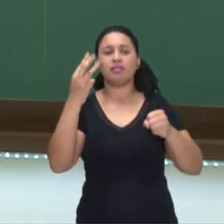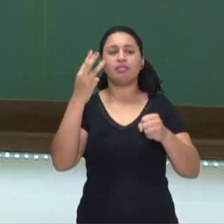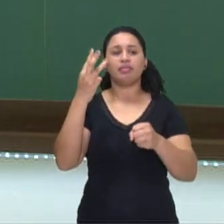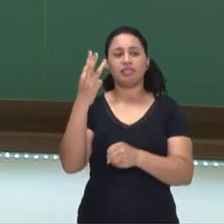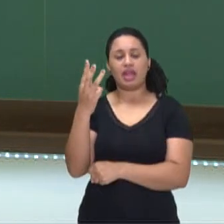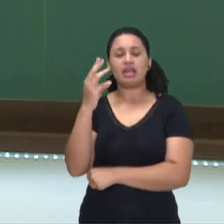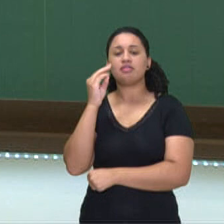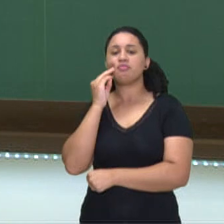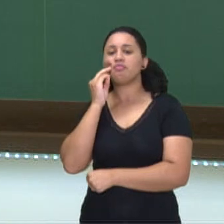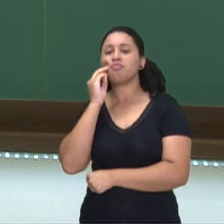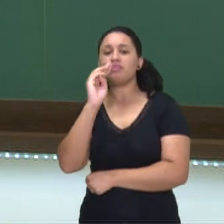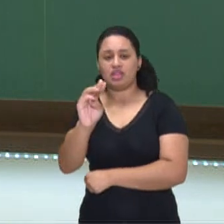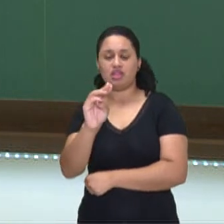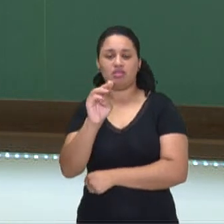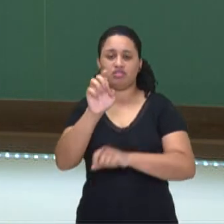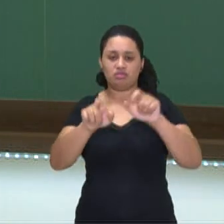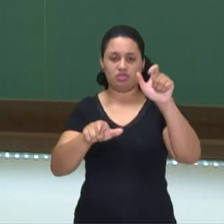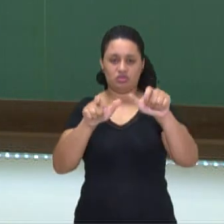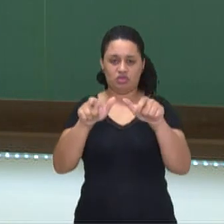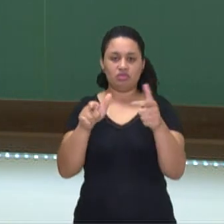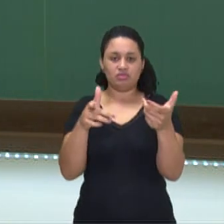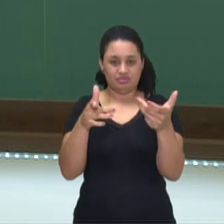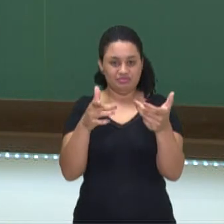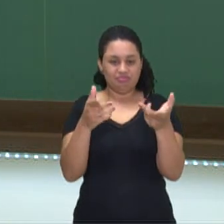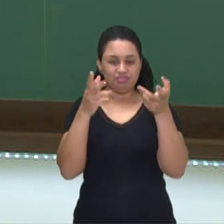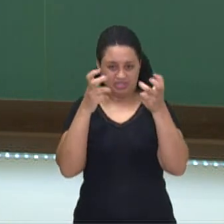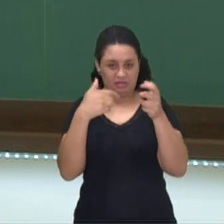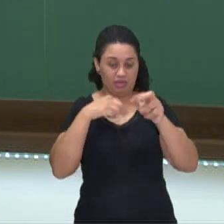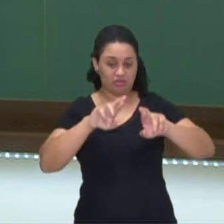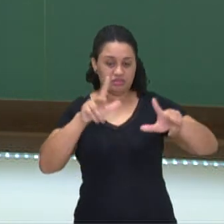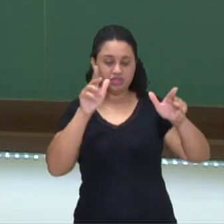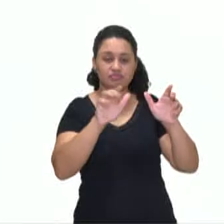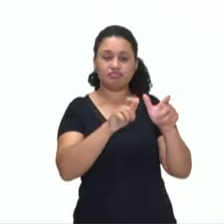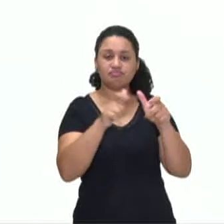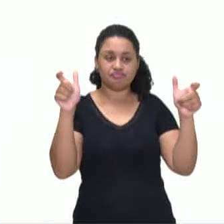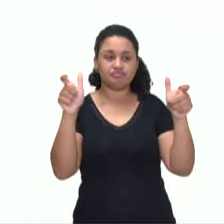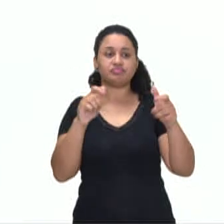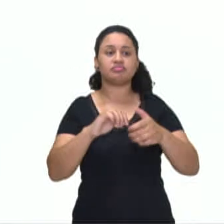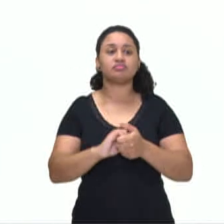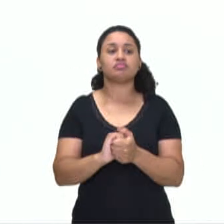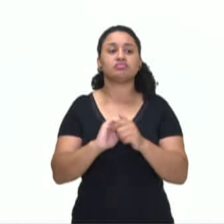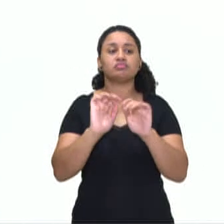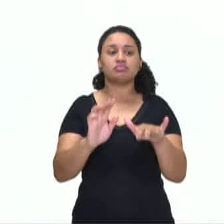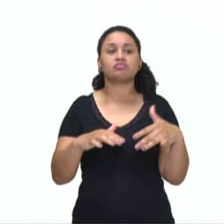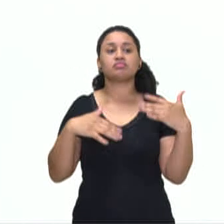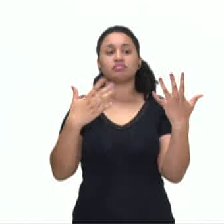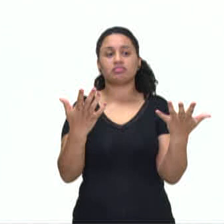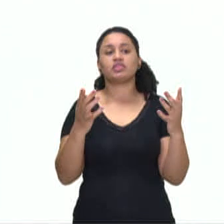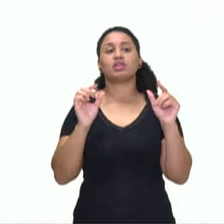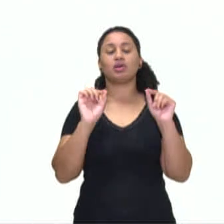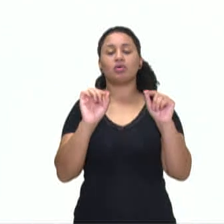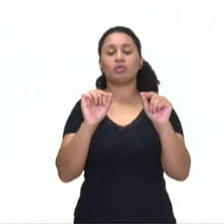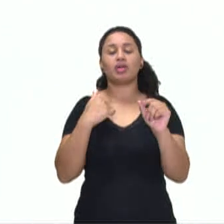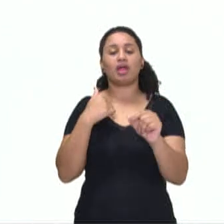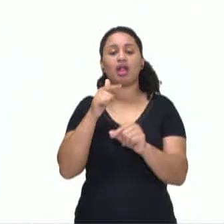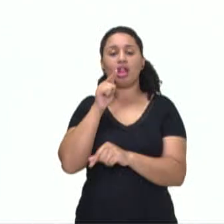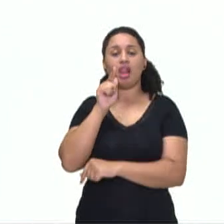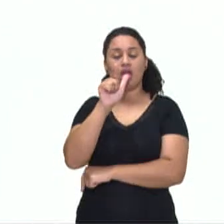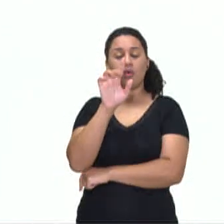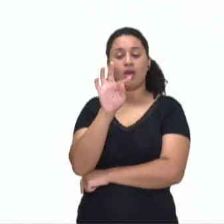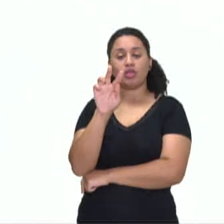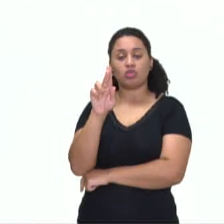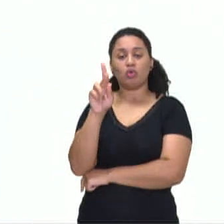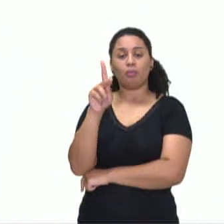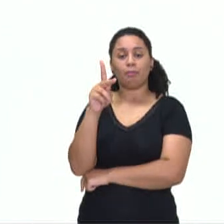Olha, hoje 3 milhões não é nada, mas só se a gente tivesse 3, deixa para lá. Anteriormente, a língua tupi era a língua